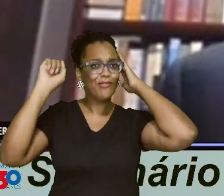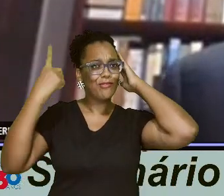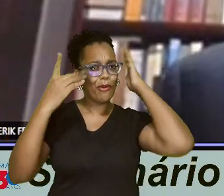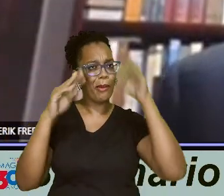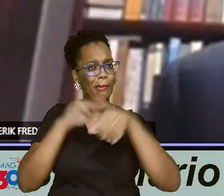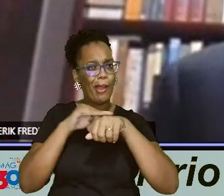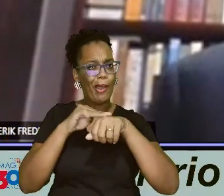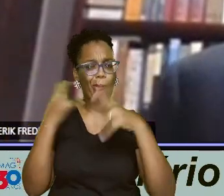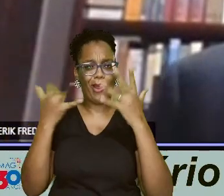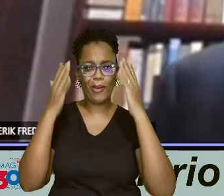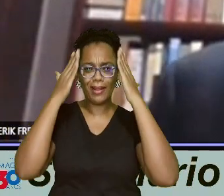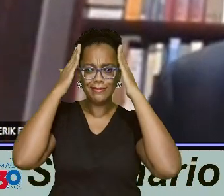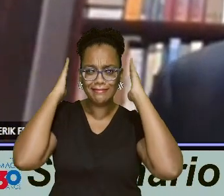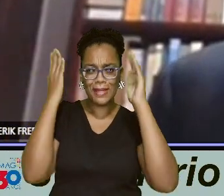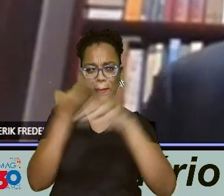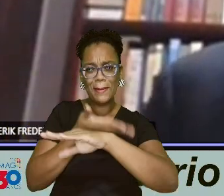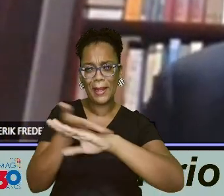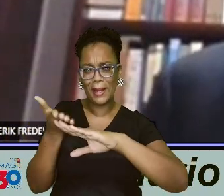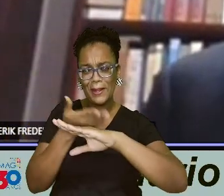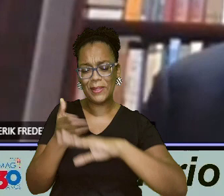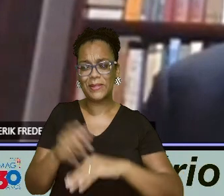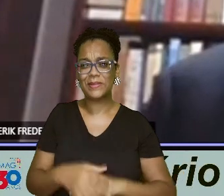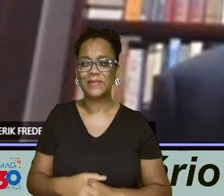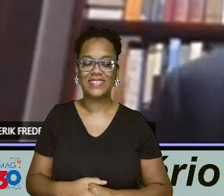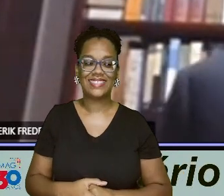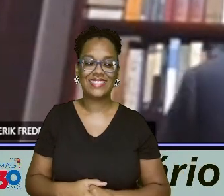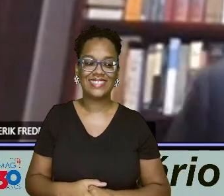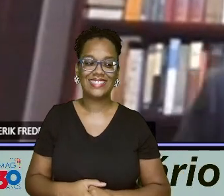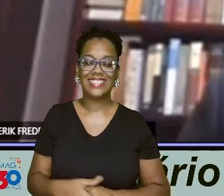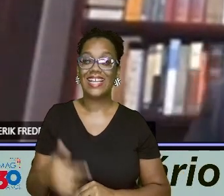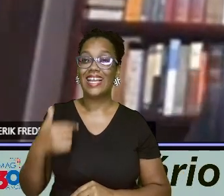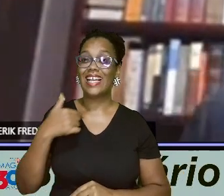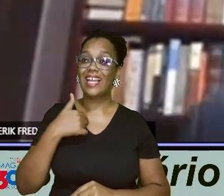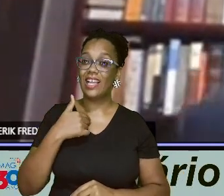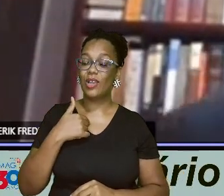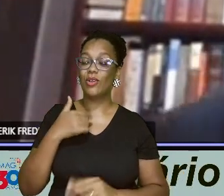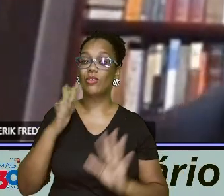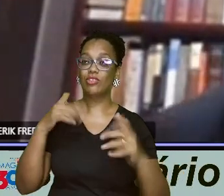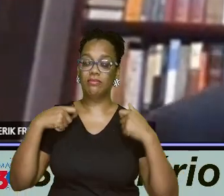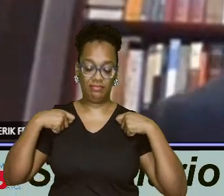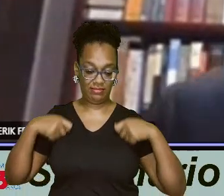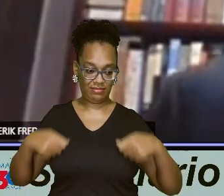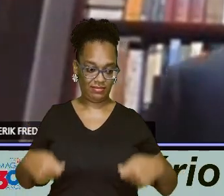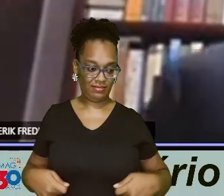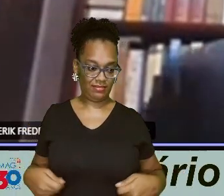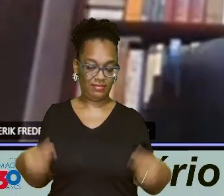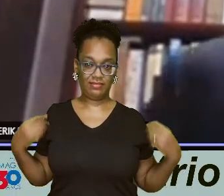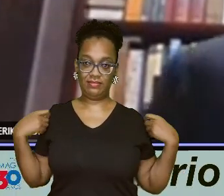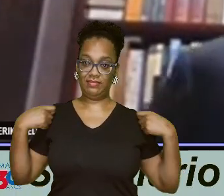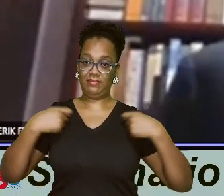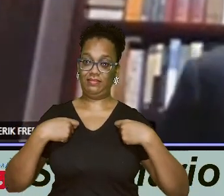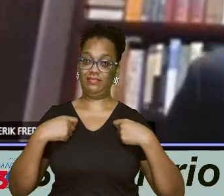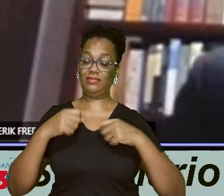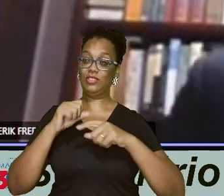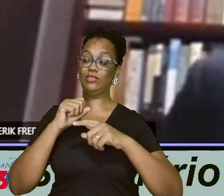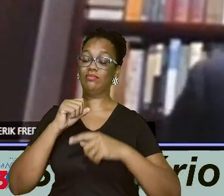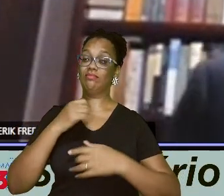grisalho agora. E estou vestindo camisa social, paletó